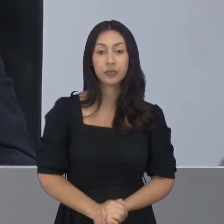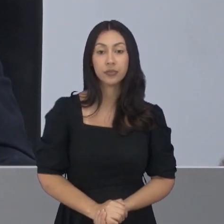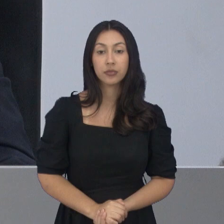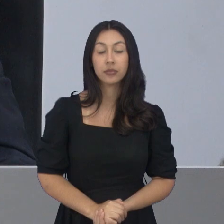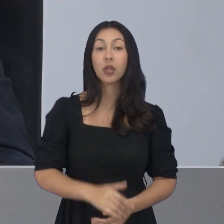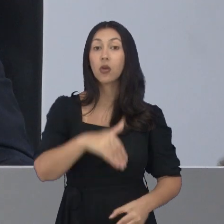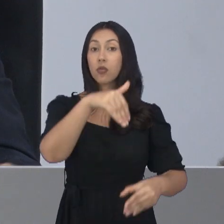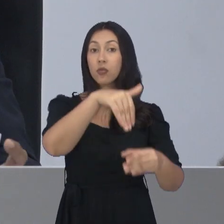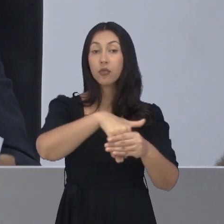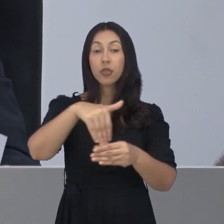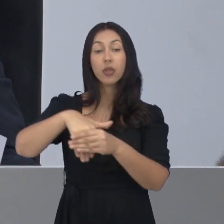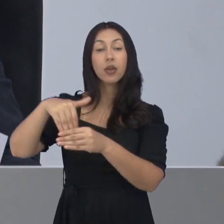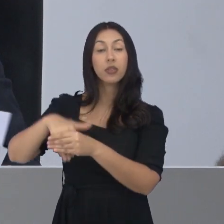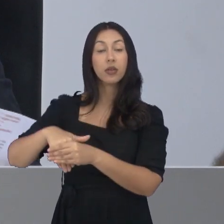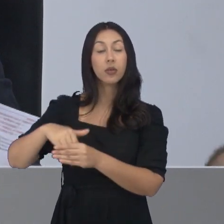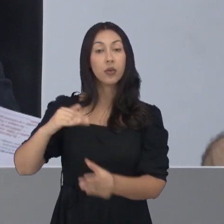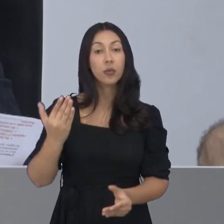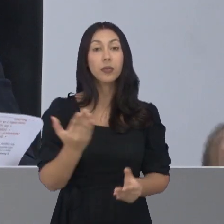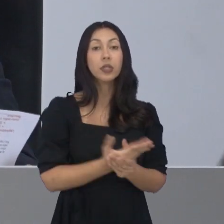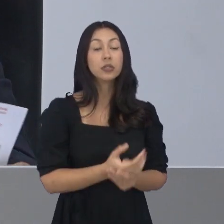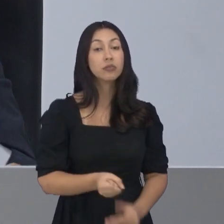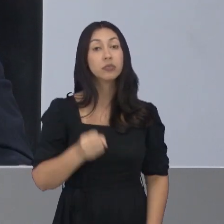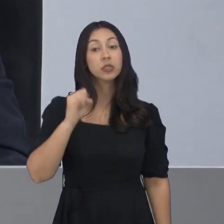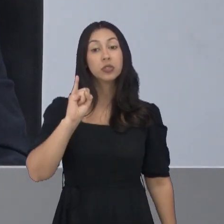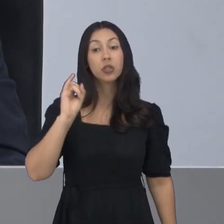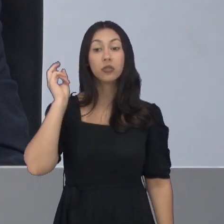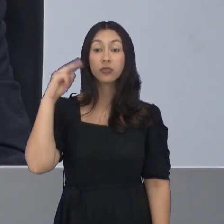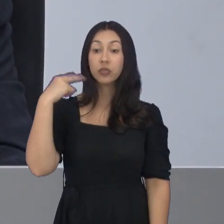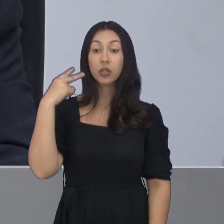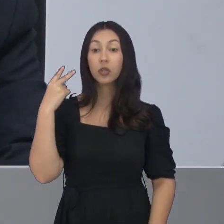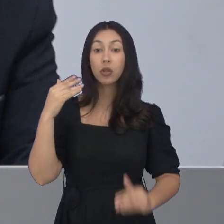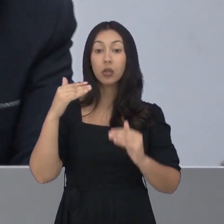Em votação, o processo. Vereadores